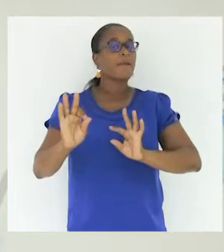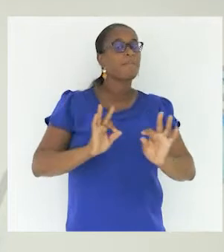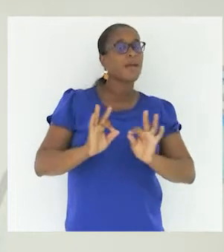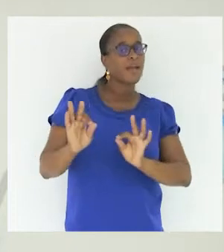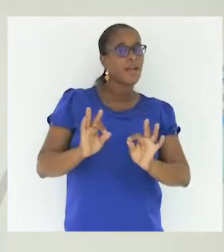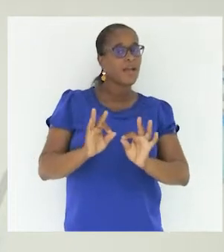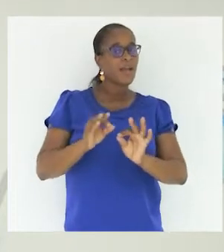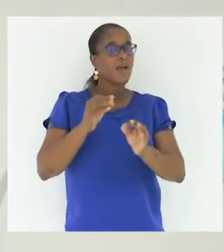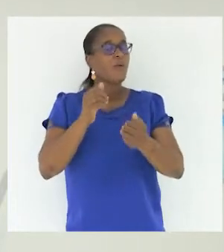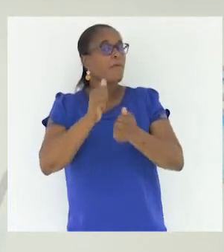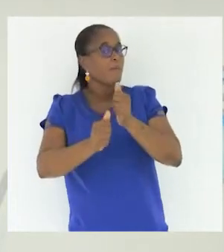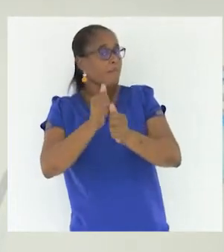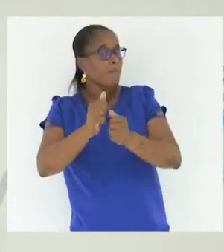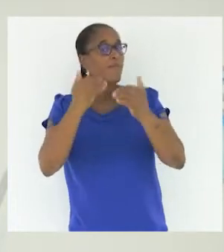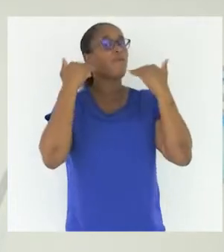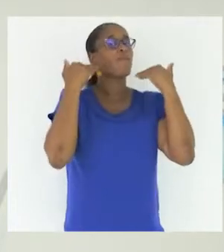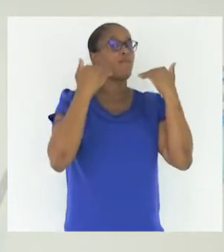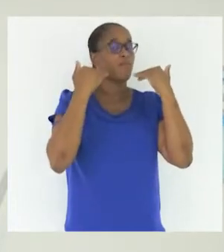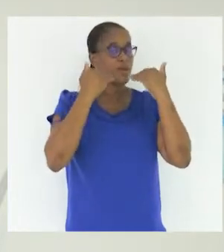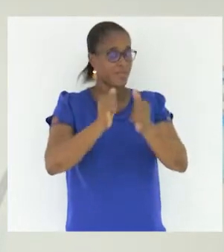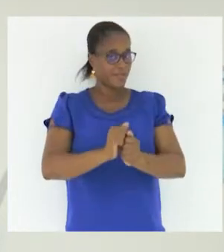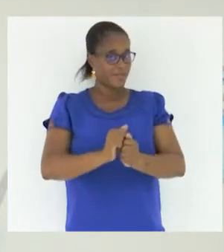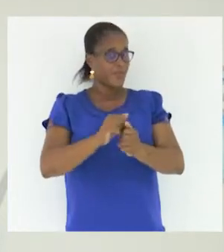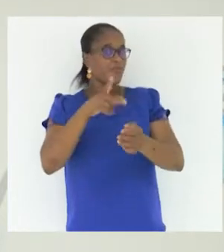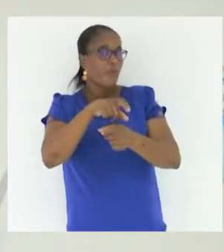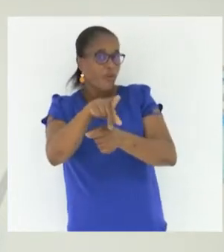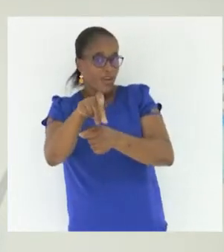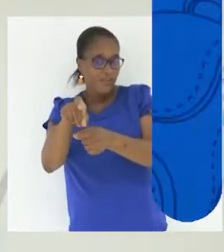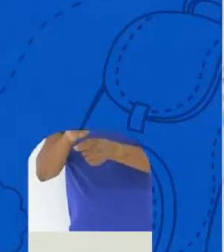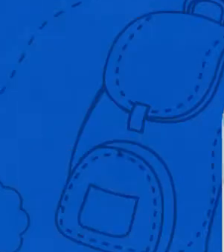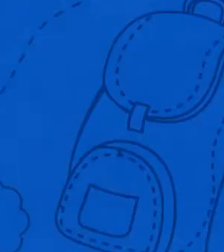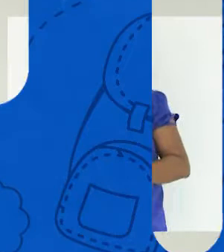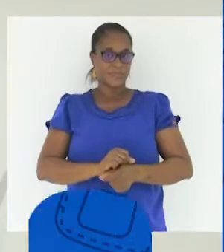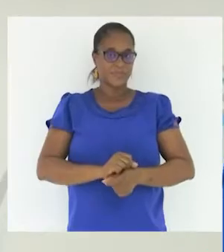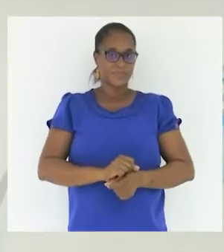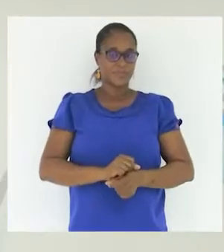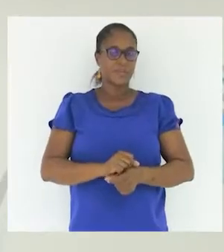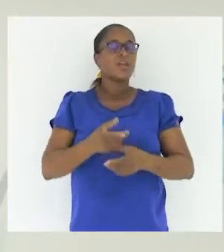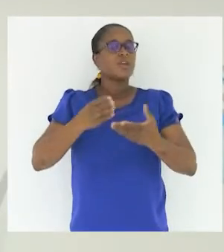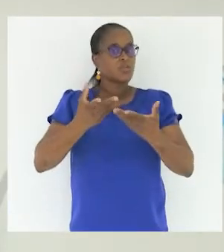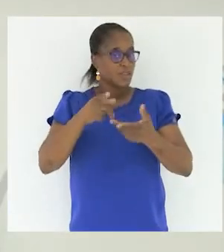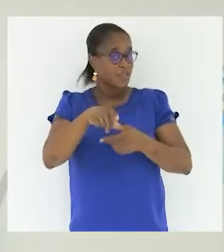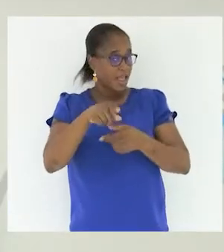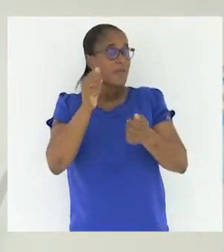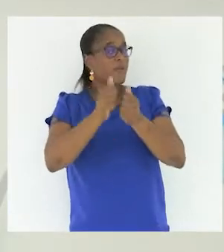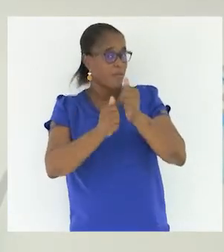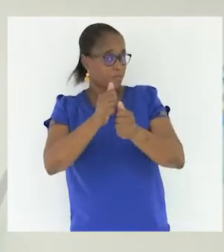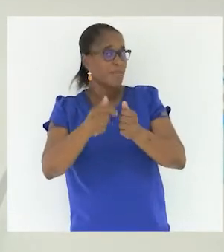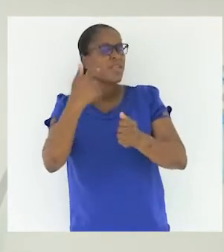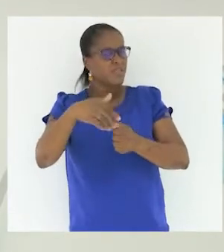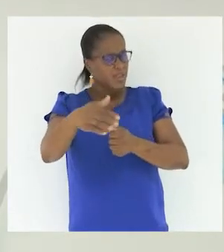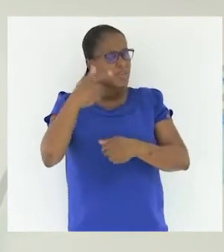Preparar um folheto informativo sobre coronavírus. E no folheto